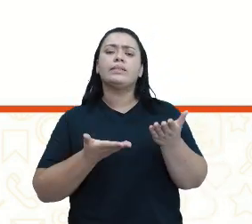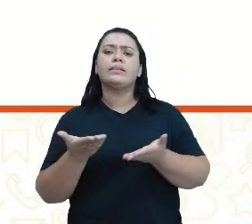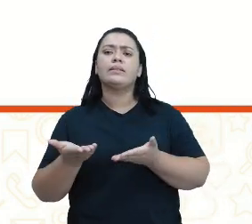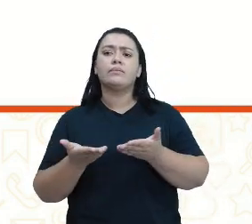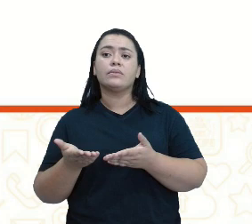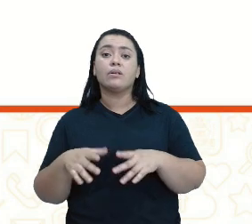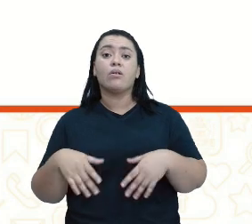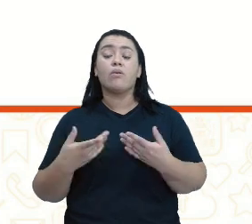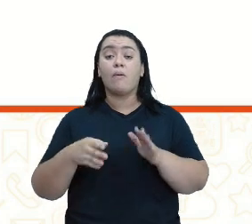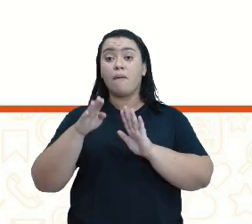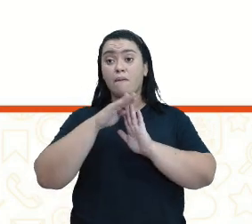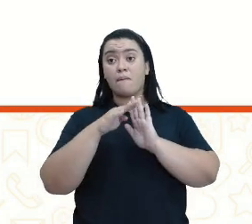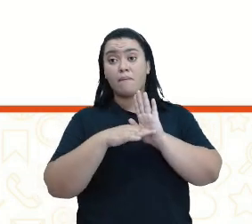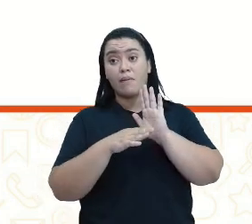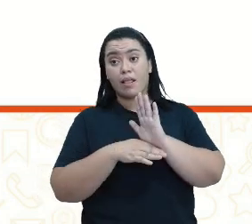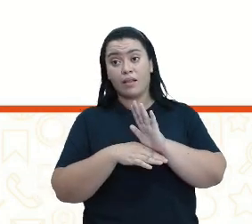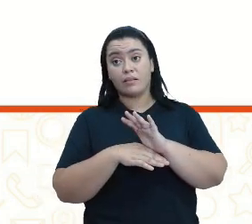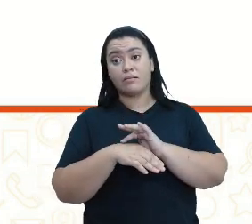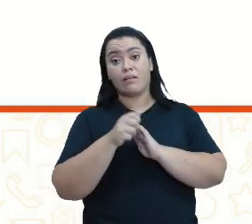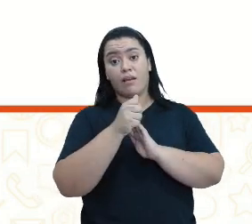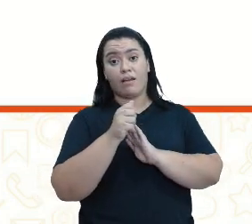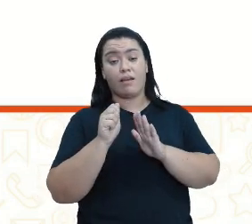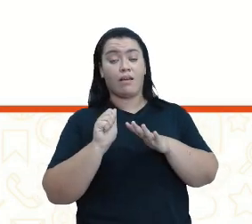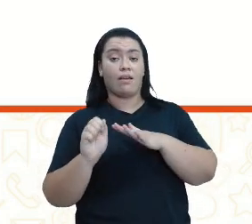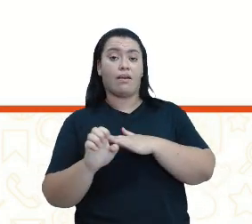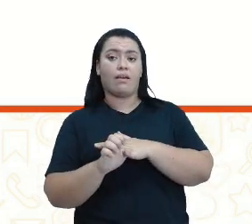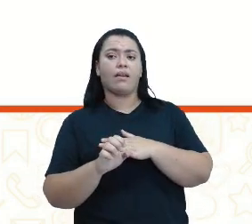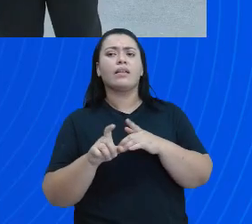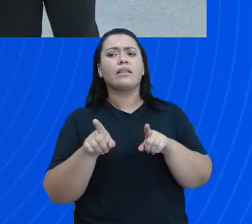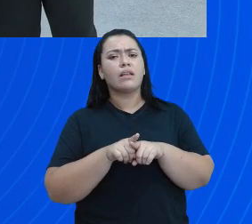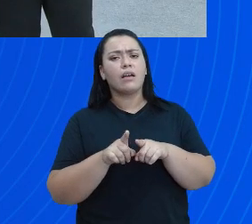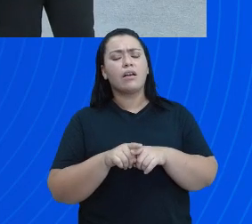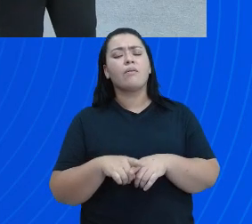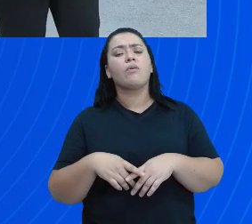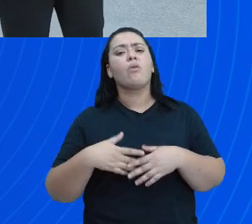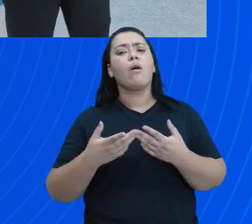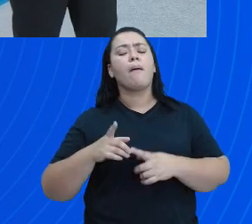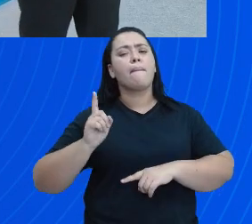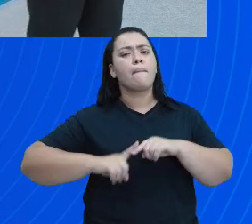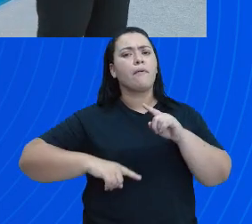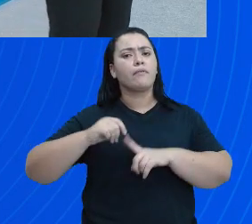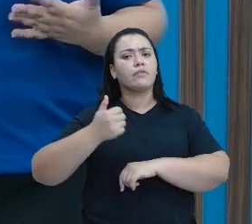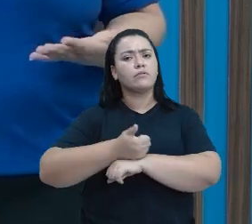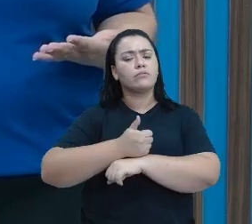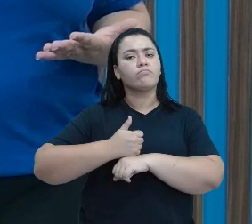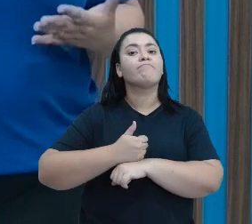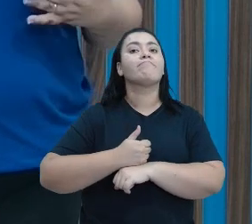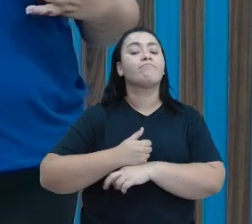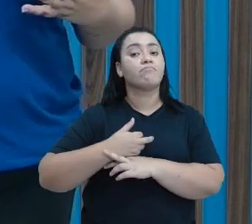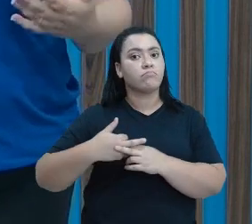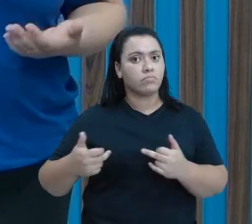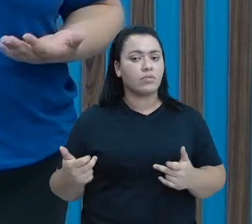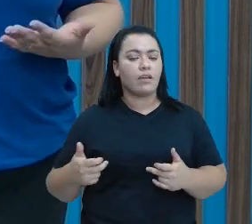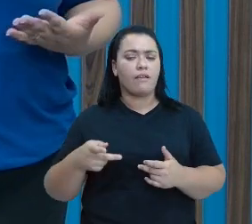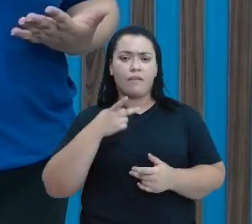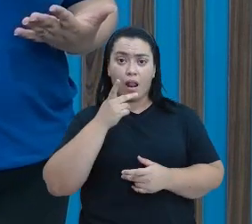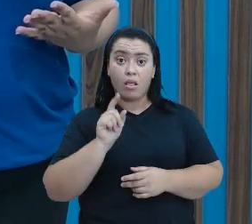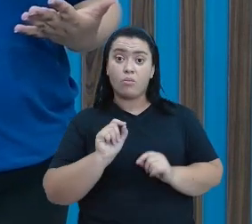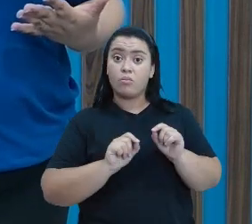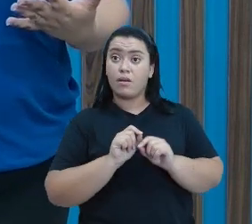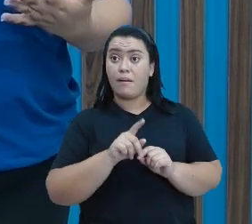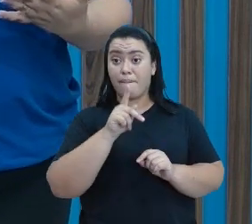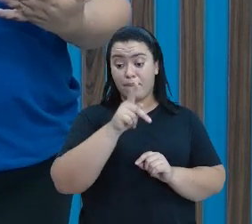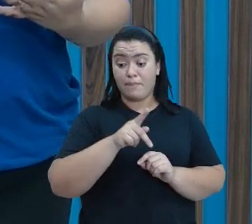do AEE ou PEI e os demais profissionais que vão trabalhar com esse público. Então, esse PPP, ele precisa